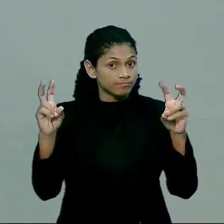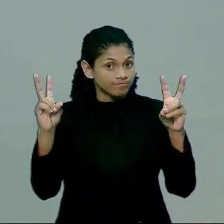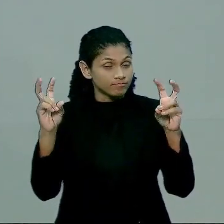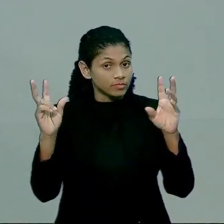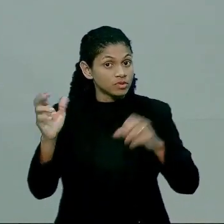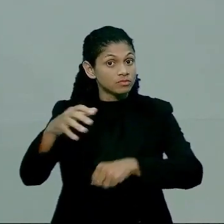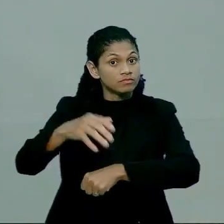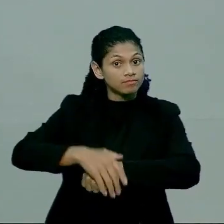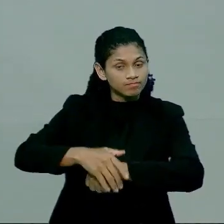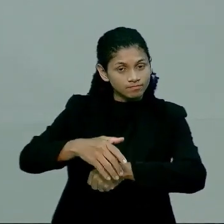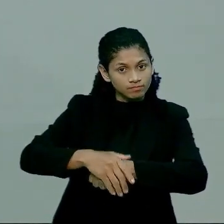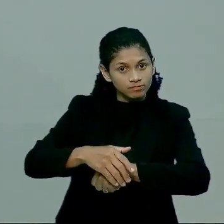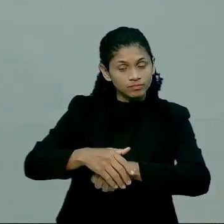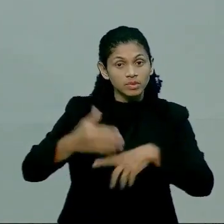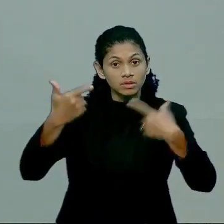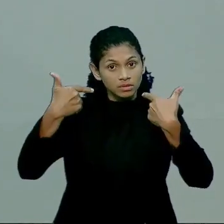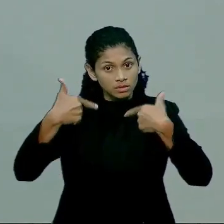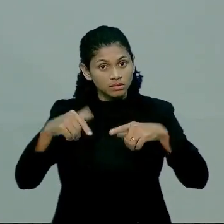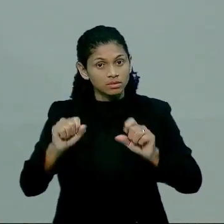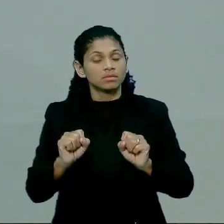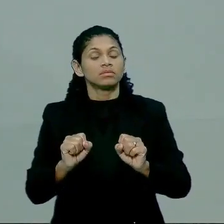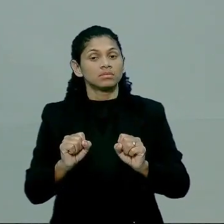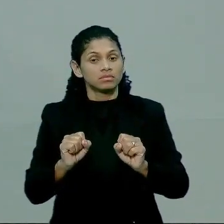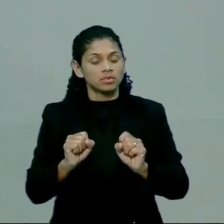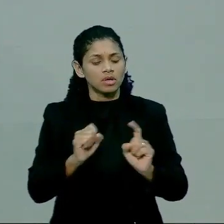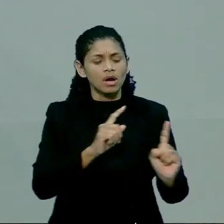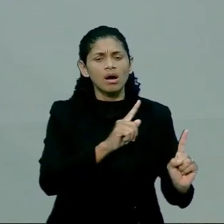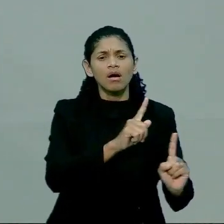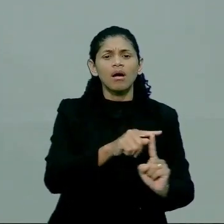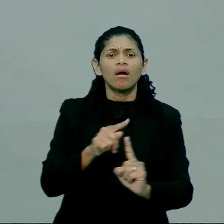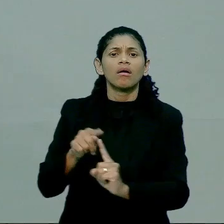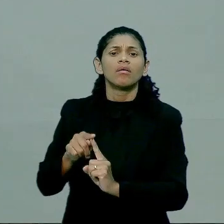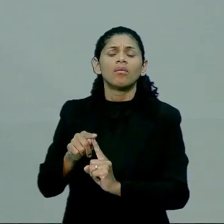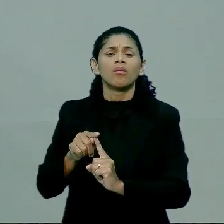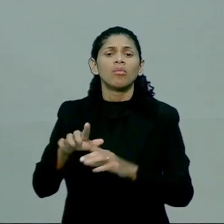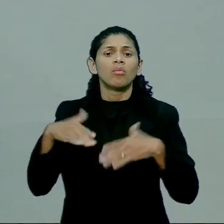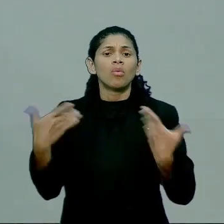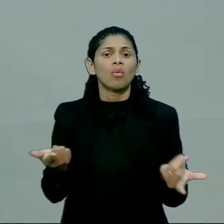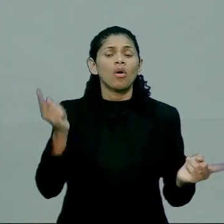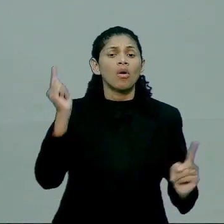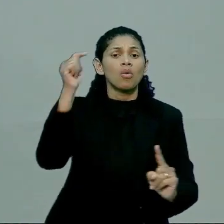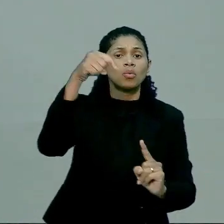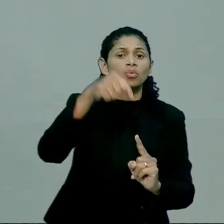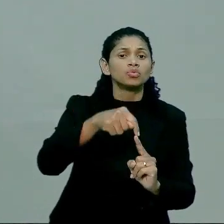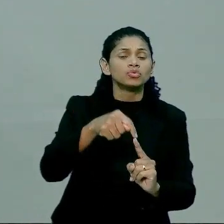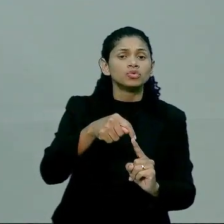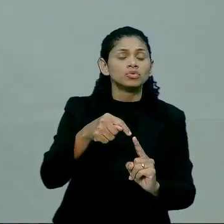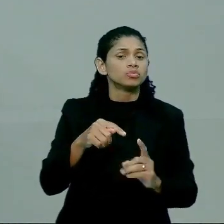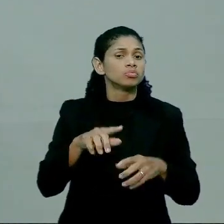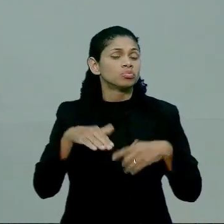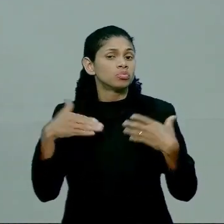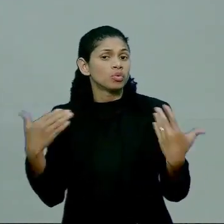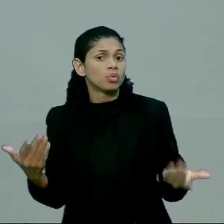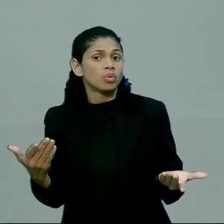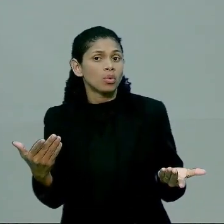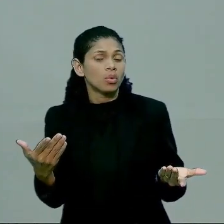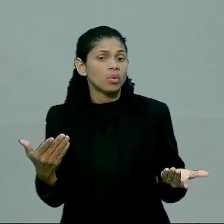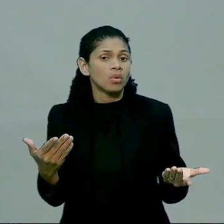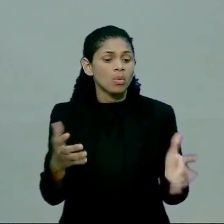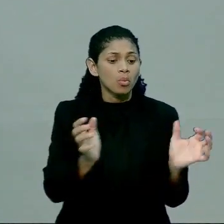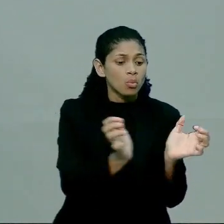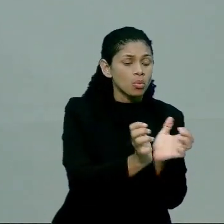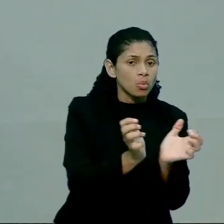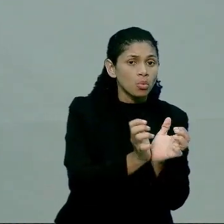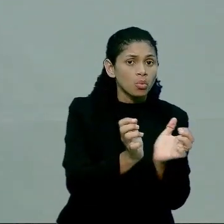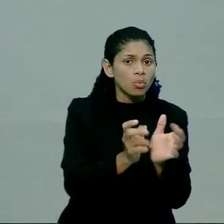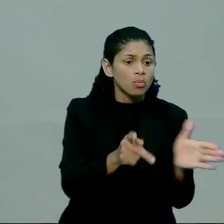textual E aí a Que tipo de público era determinada né então a gente também faz um pouco